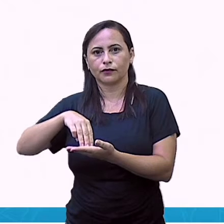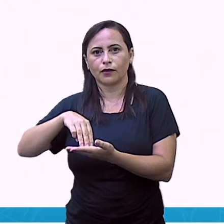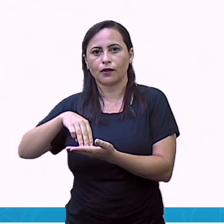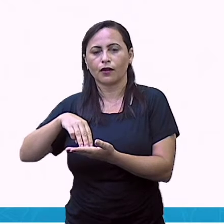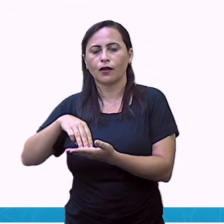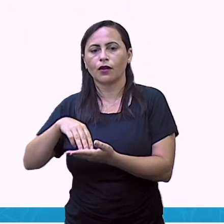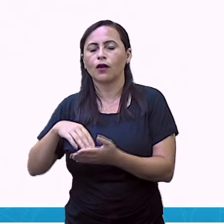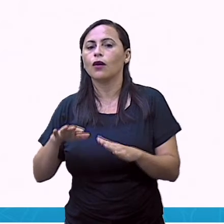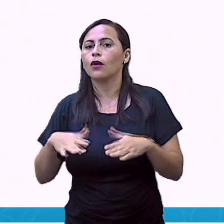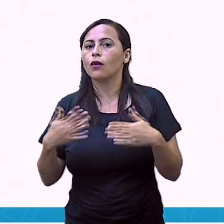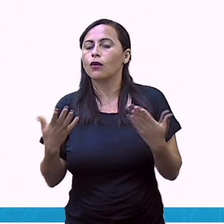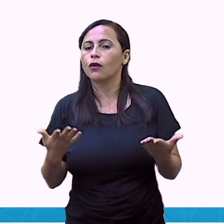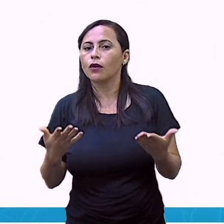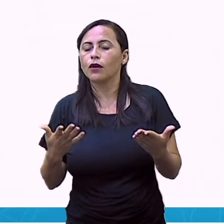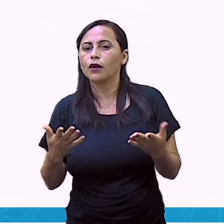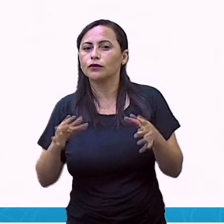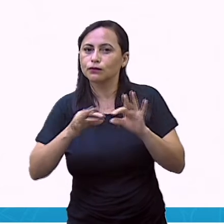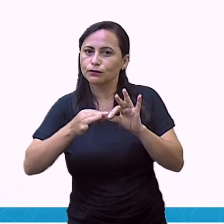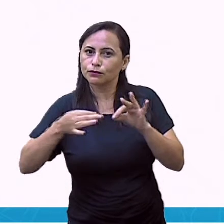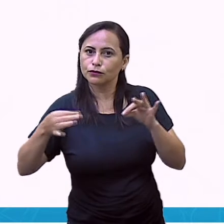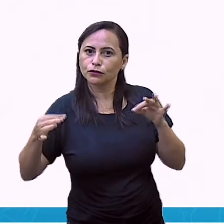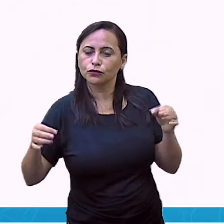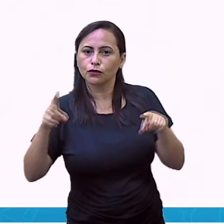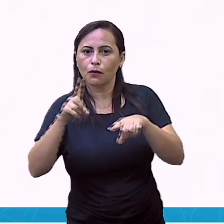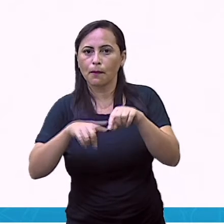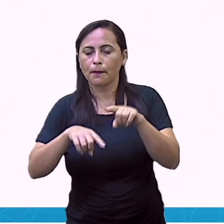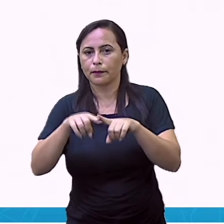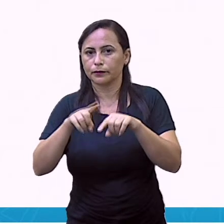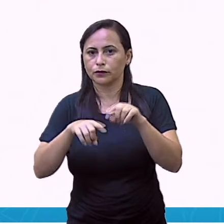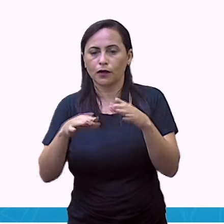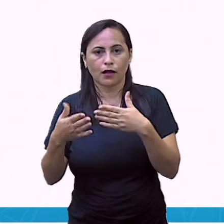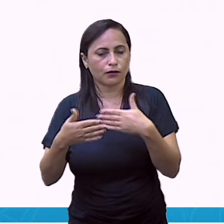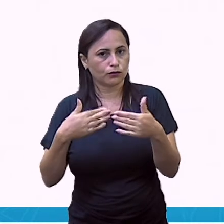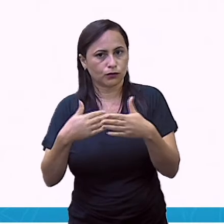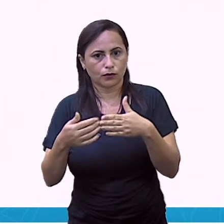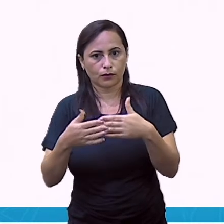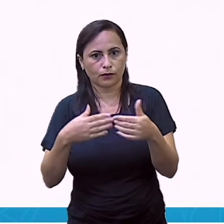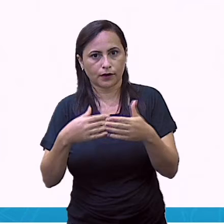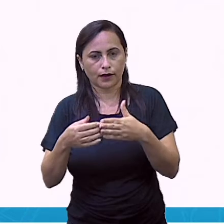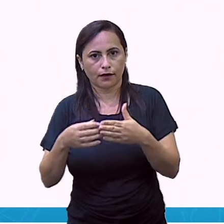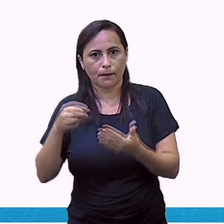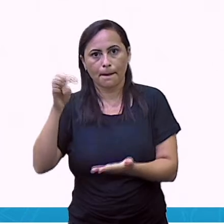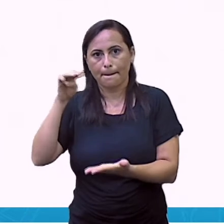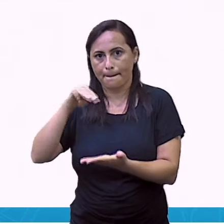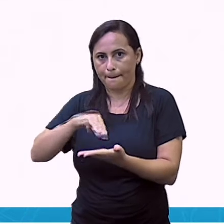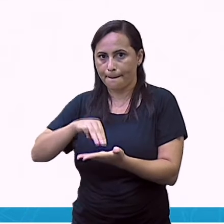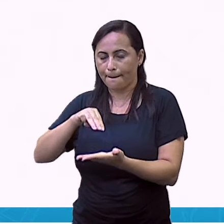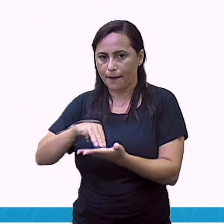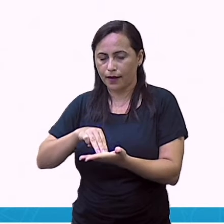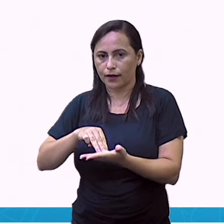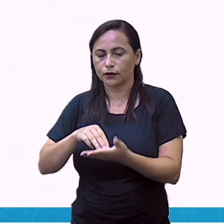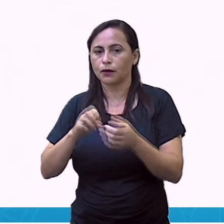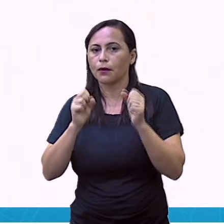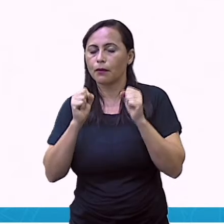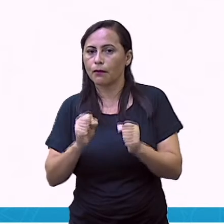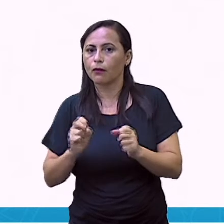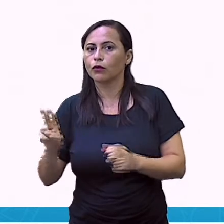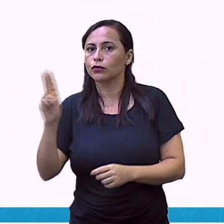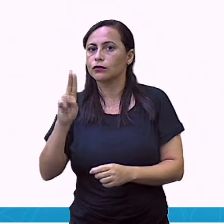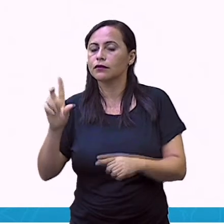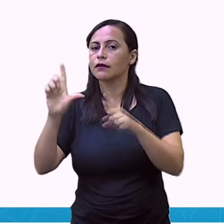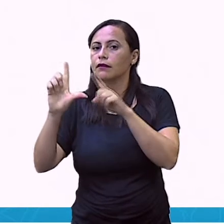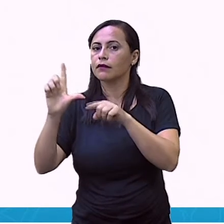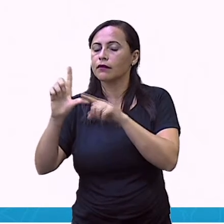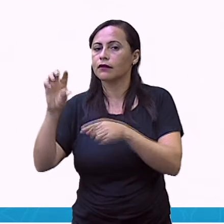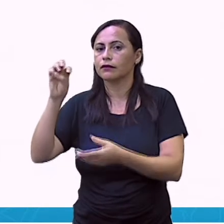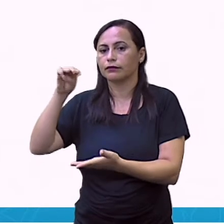eu vou medir um objeto ou um material e que ele terá um metro, eu posso colocar apenas a letra